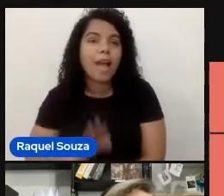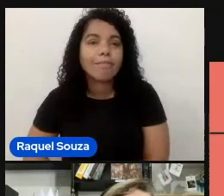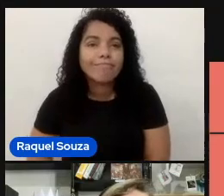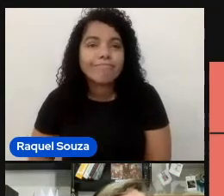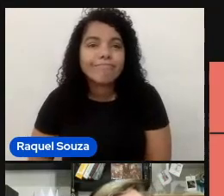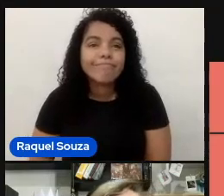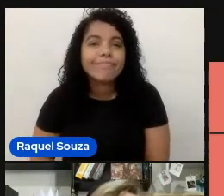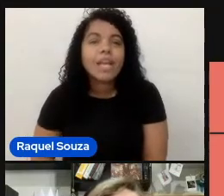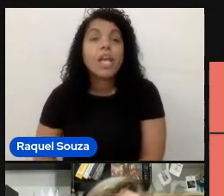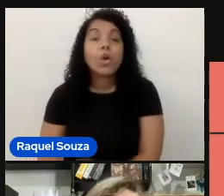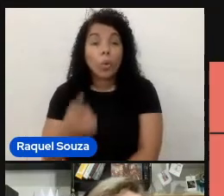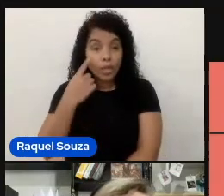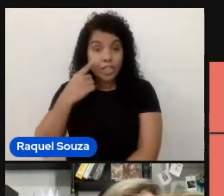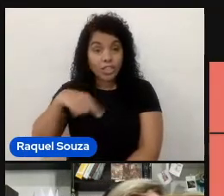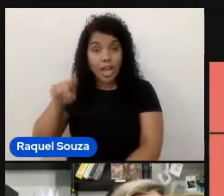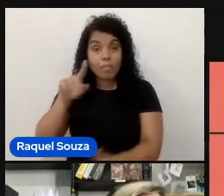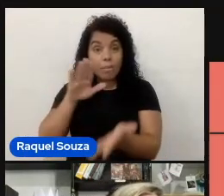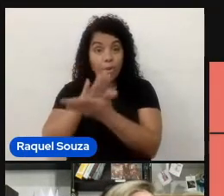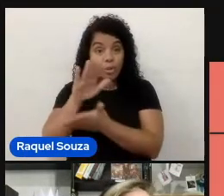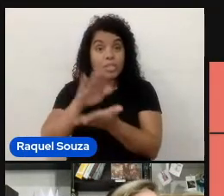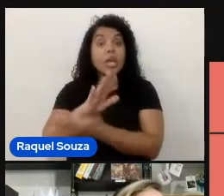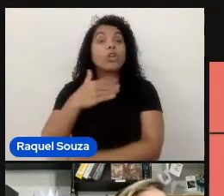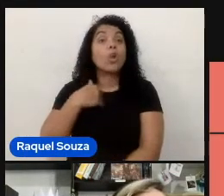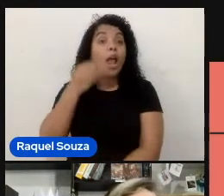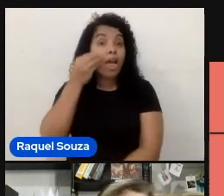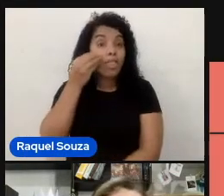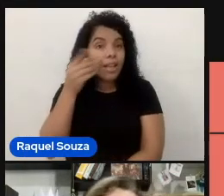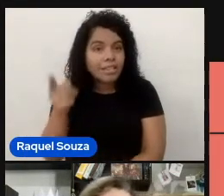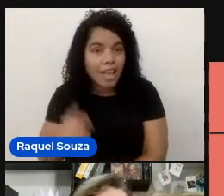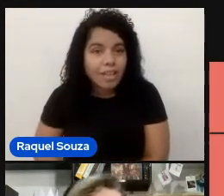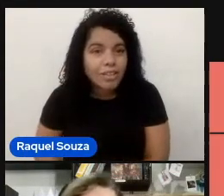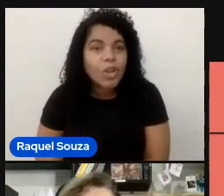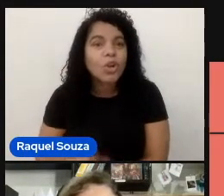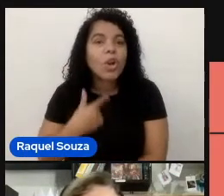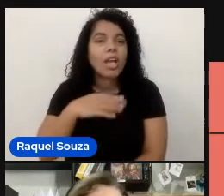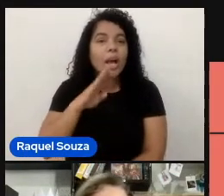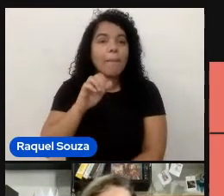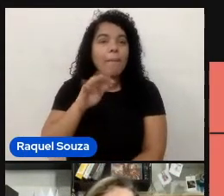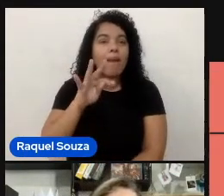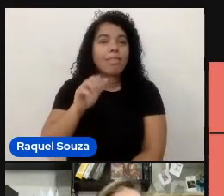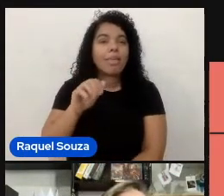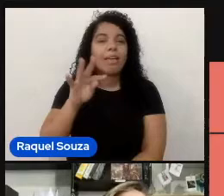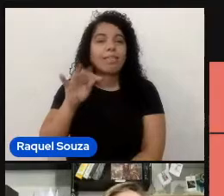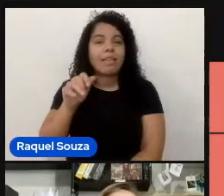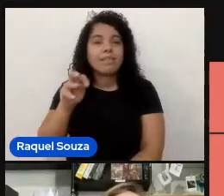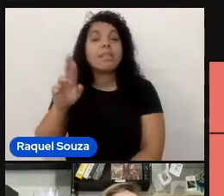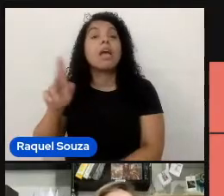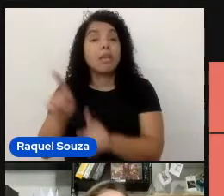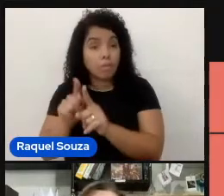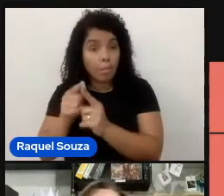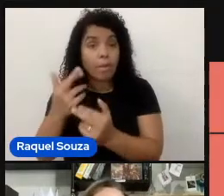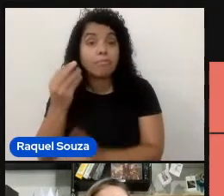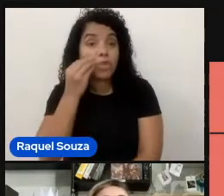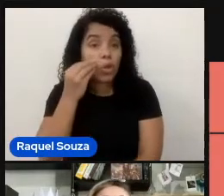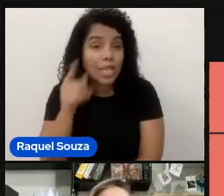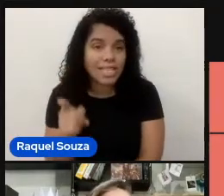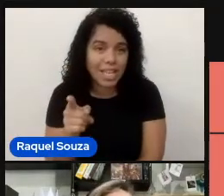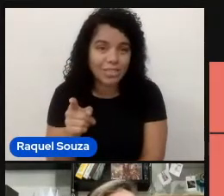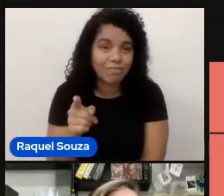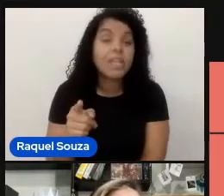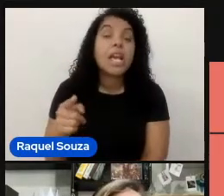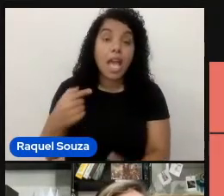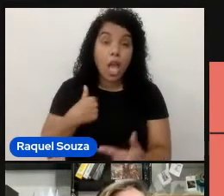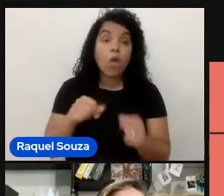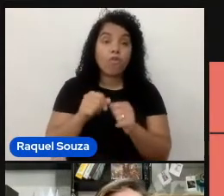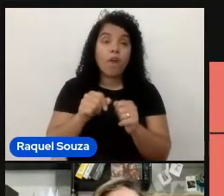joga para produção, eu tô lá testando. Quando a gente bota para um beta tester, eu tô lá testando também. Então acaba que eu tô fazendo os 2 papéis,